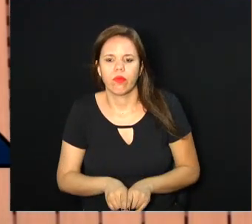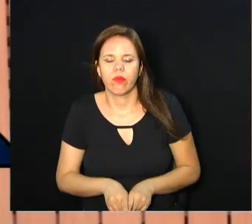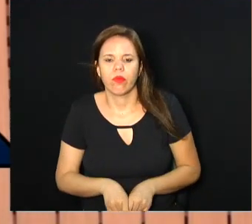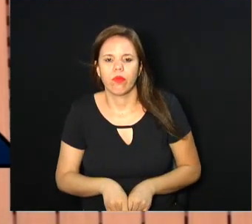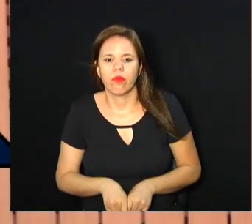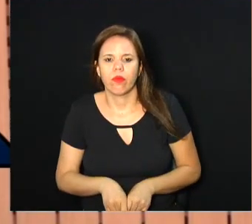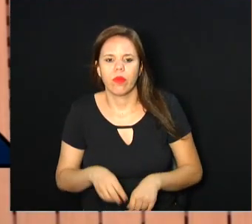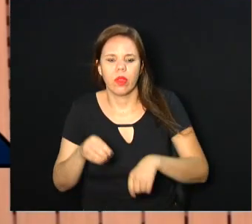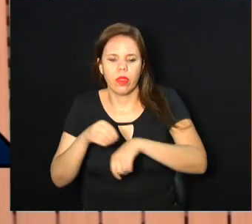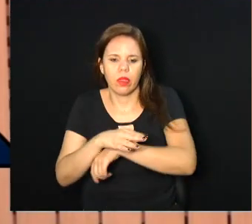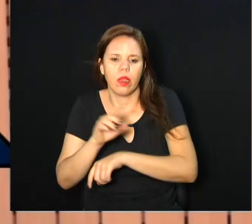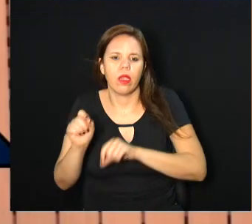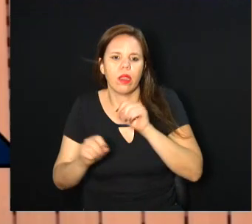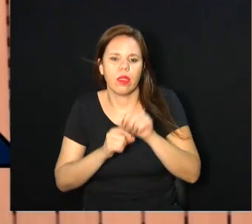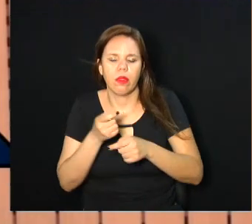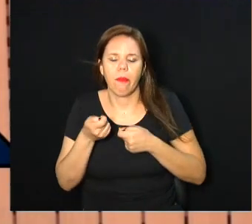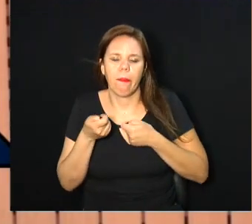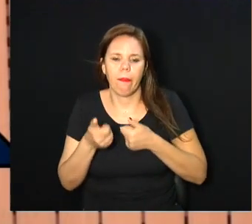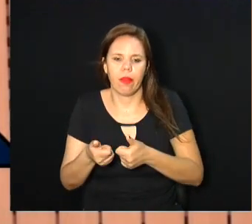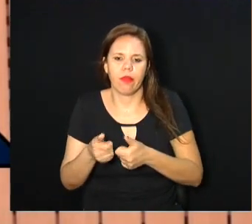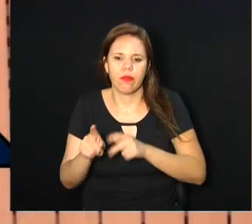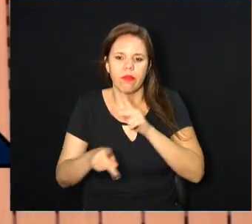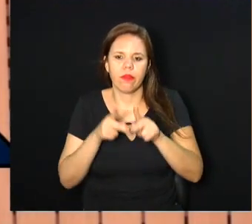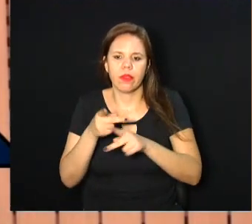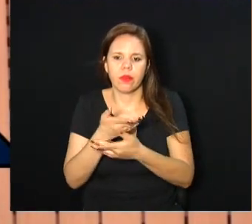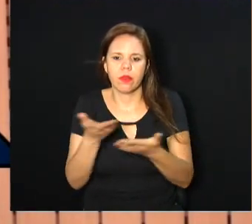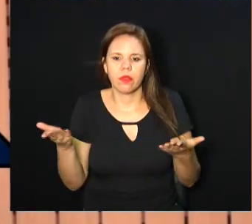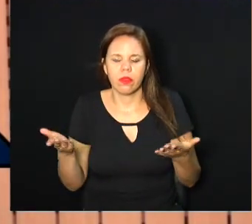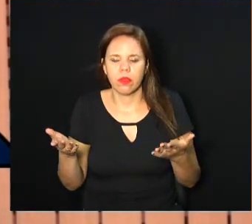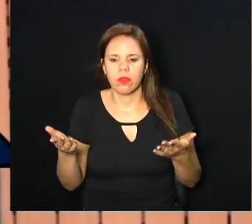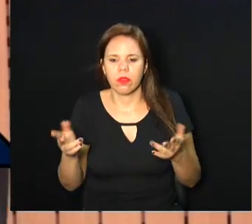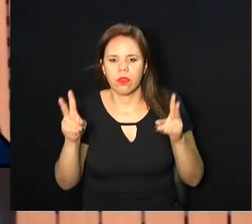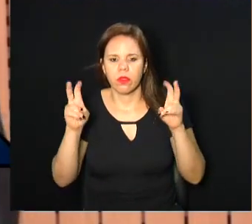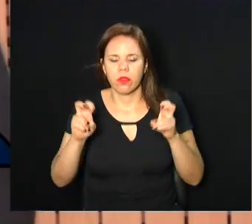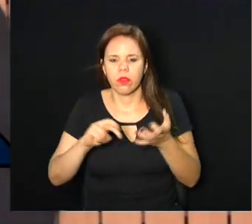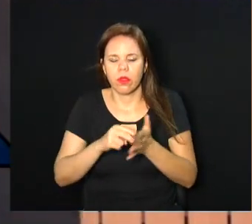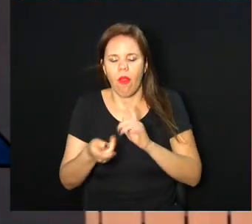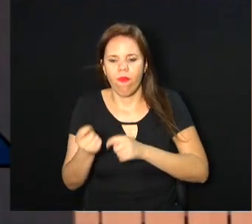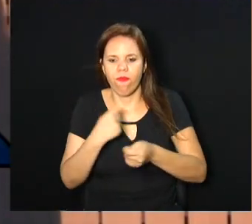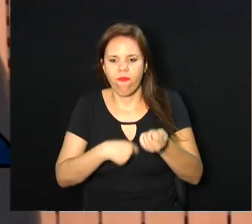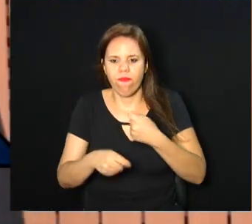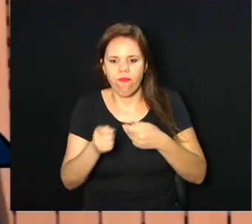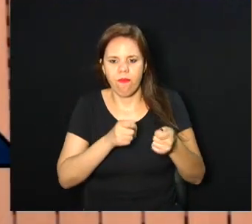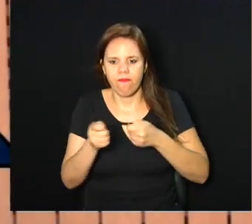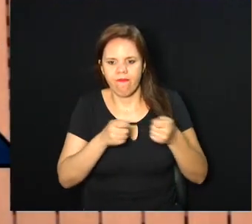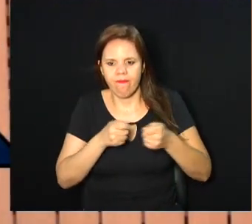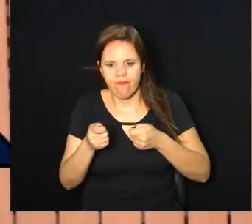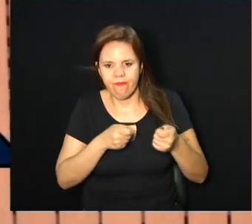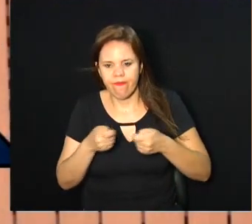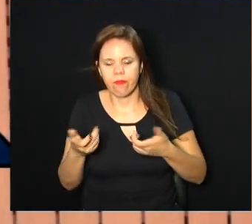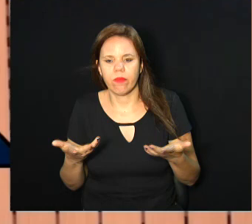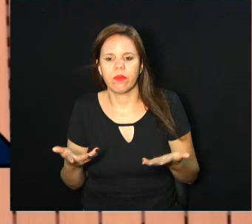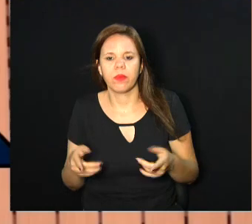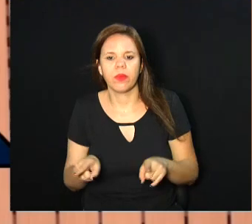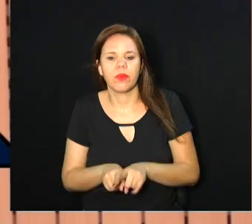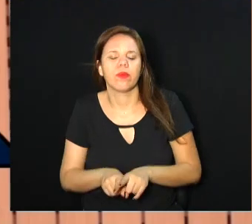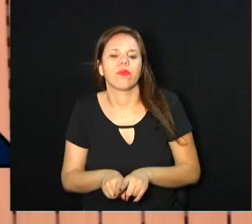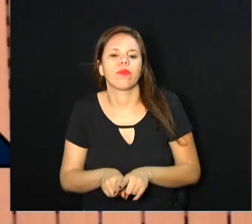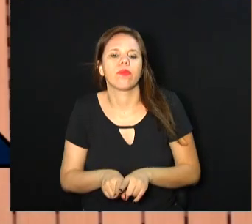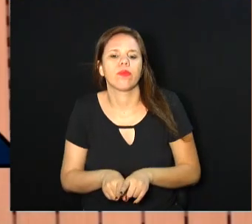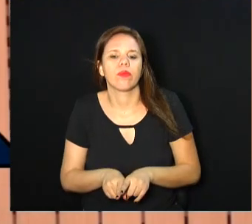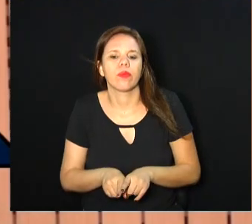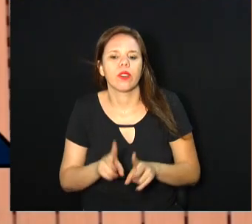que trazem aí benefício à população no que diz respeito à questão da economia, aos custos de energia e também à